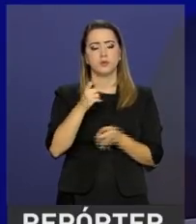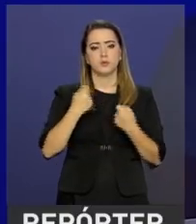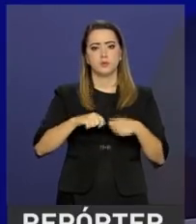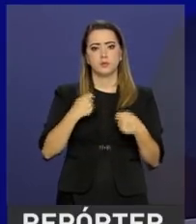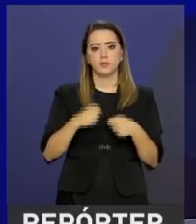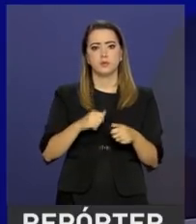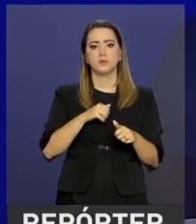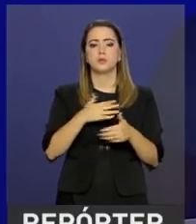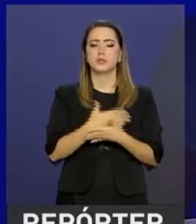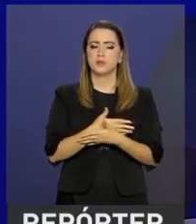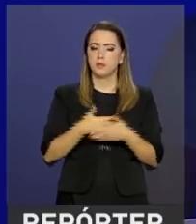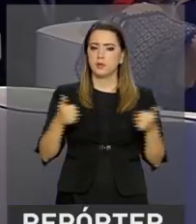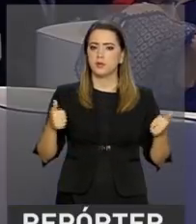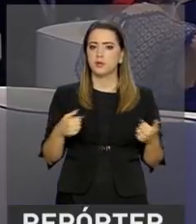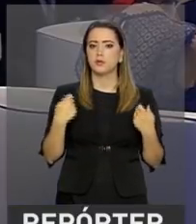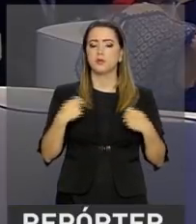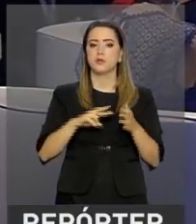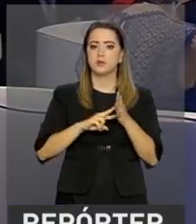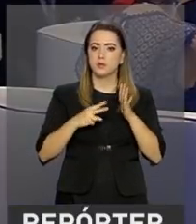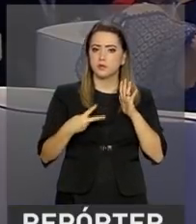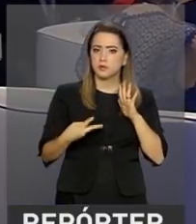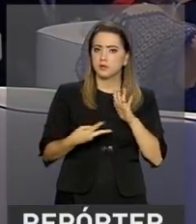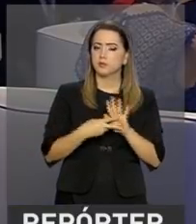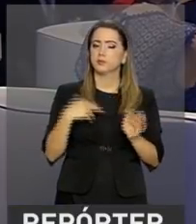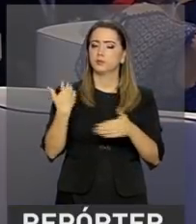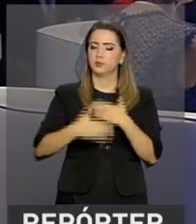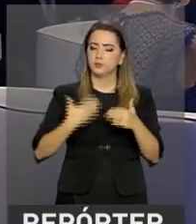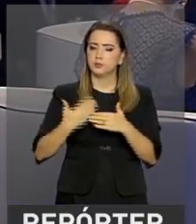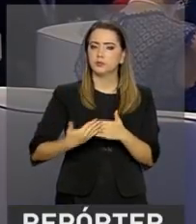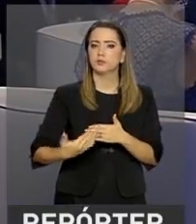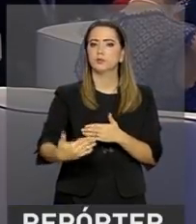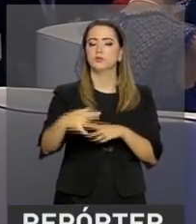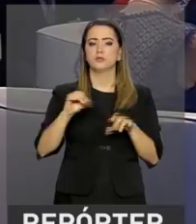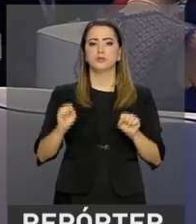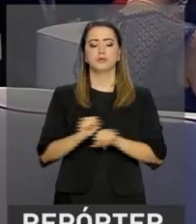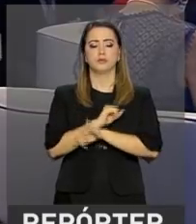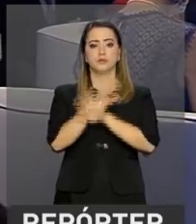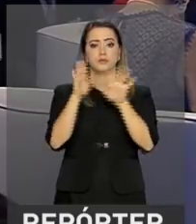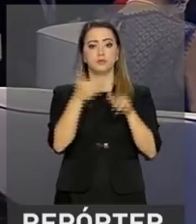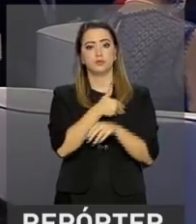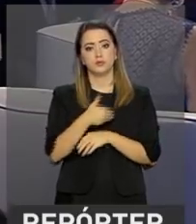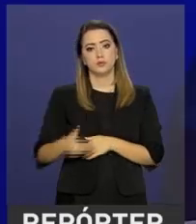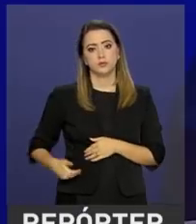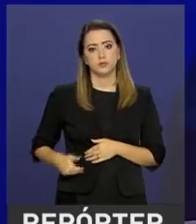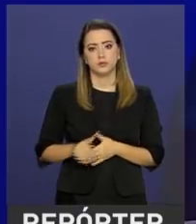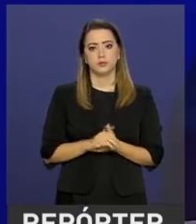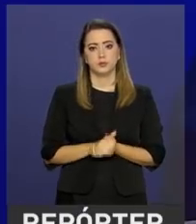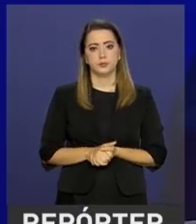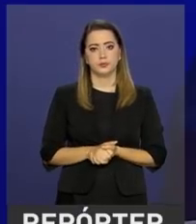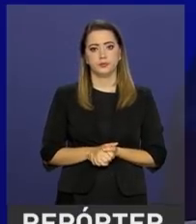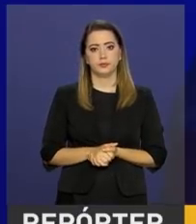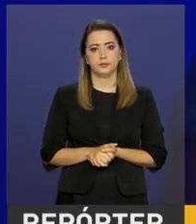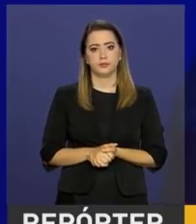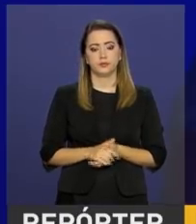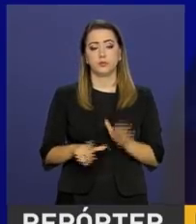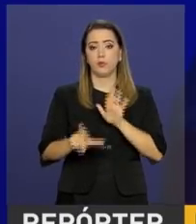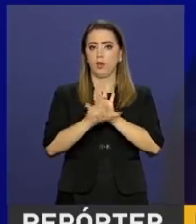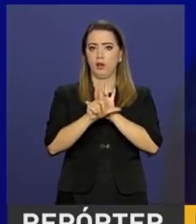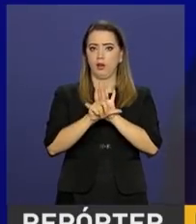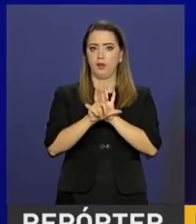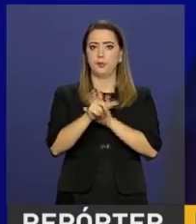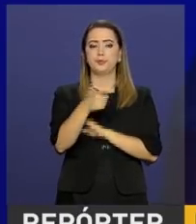passar por melhorias representou um avanço na transparência das ações do governo em 2012 a